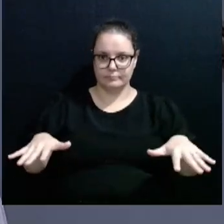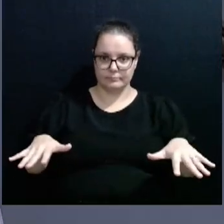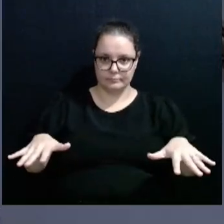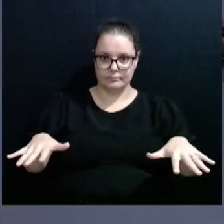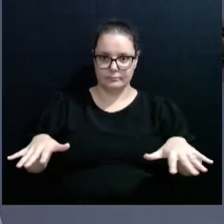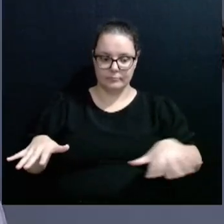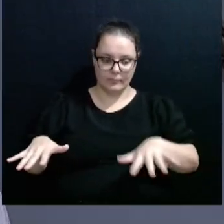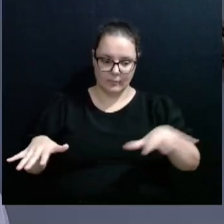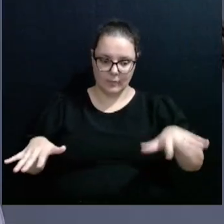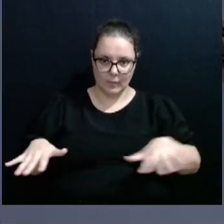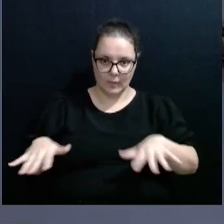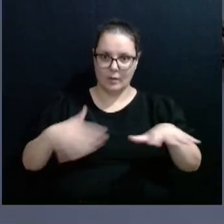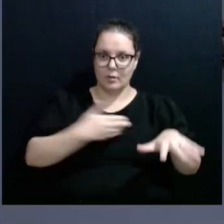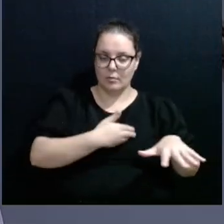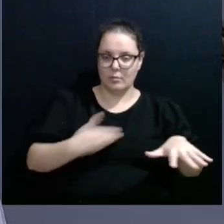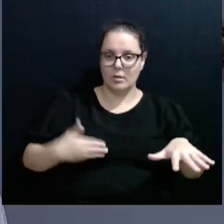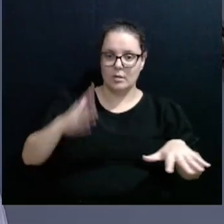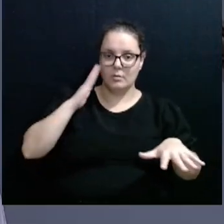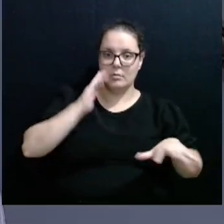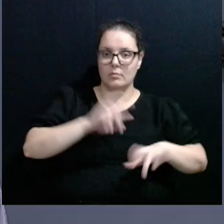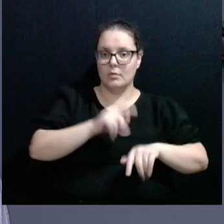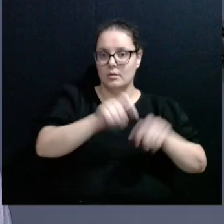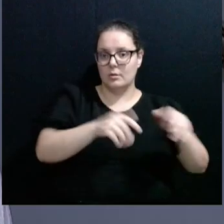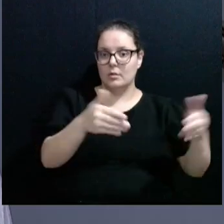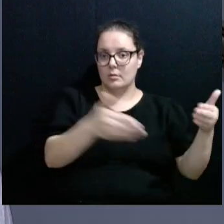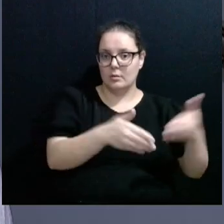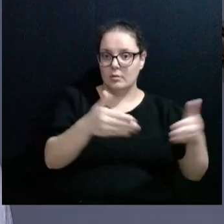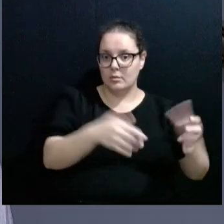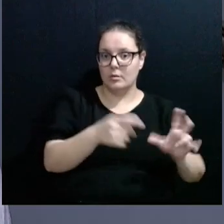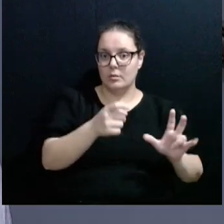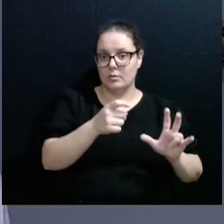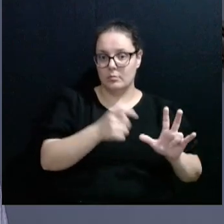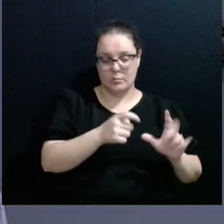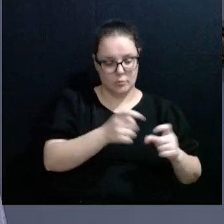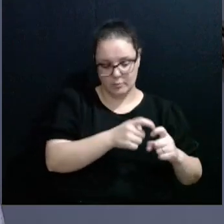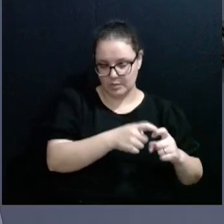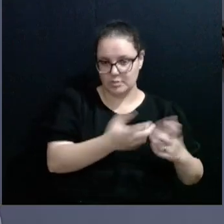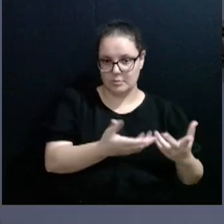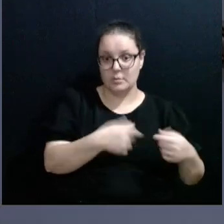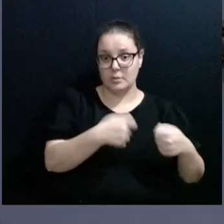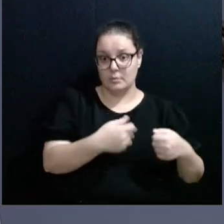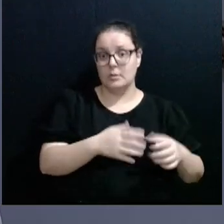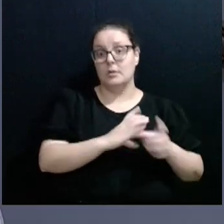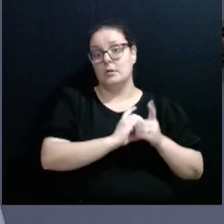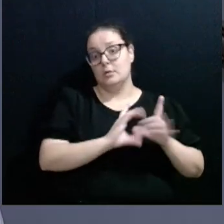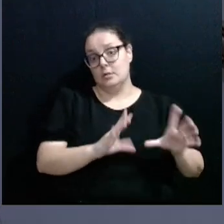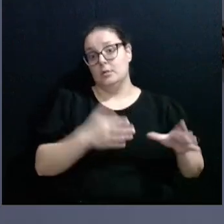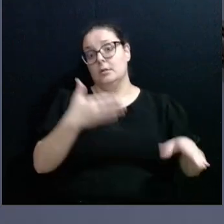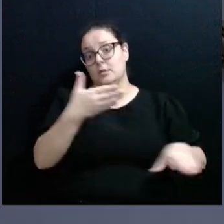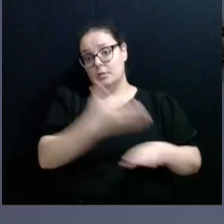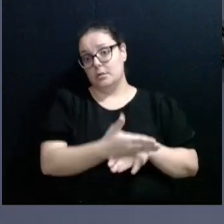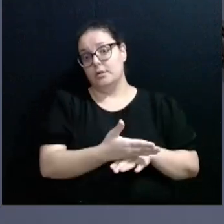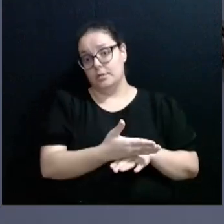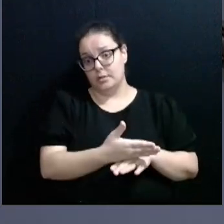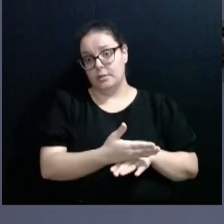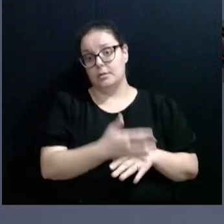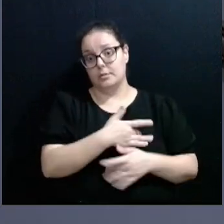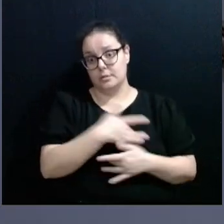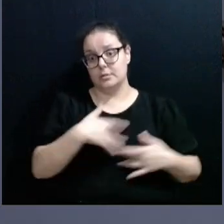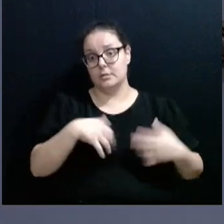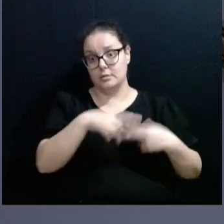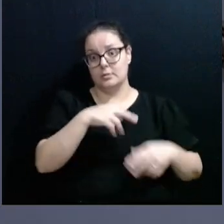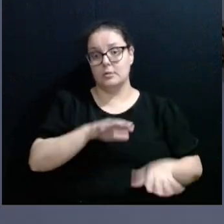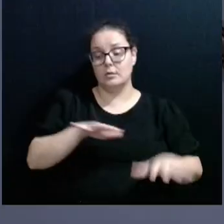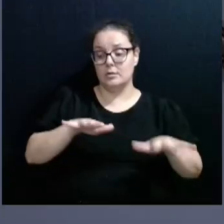de entender que muitas pessoas acabam acessando o medicamento e precisam do medicamento, que a gente precisa democratizar o acesso, que é justamente a nossa luta, e um outro é um processo